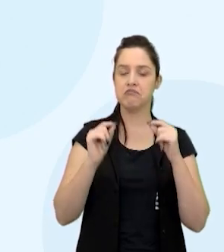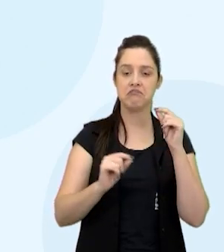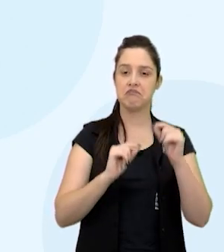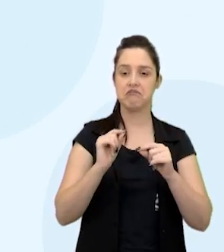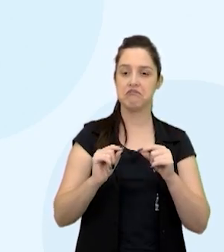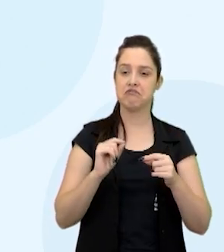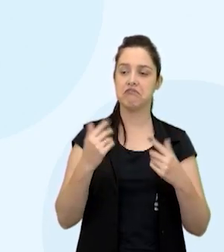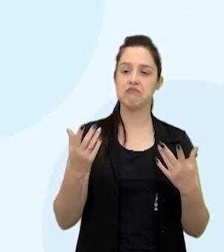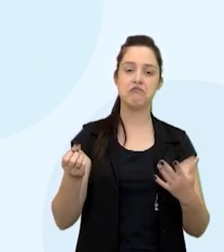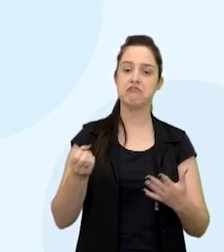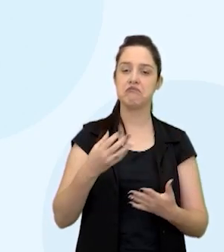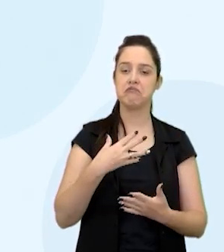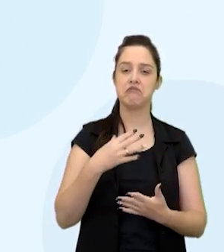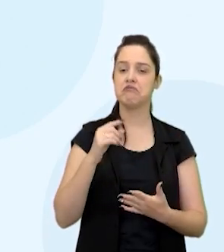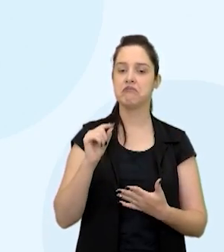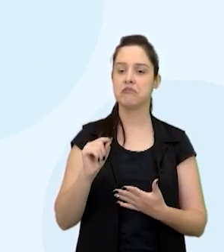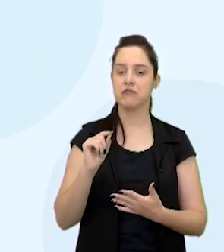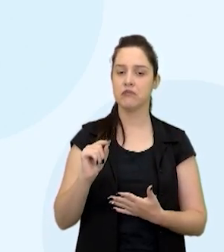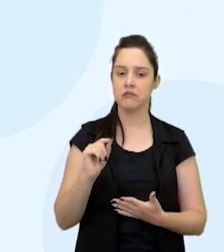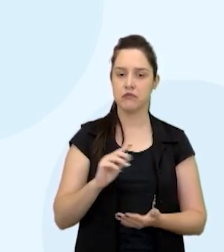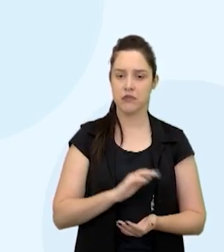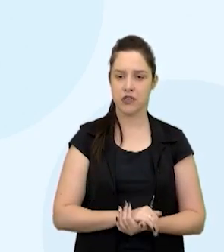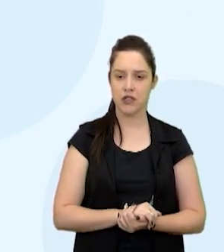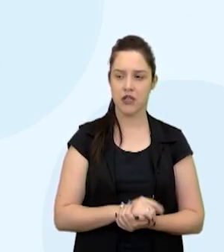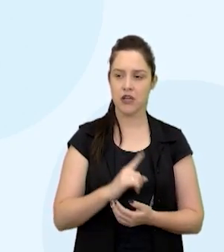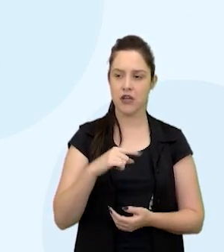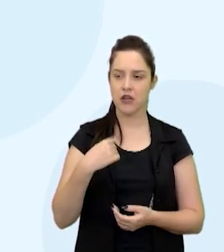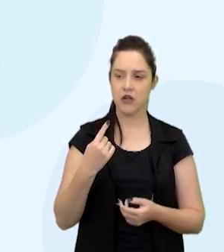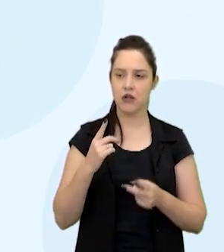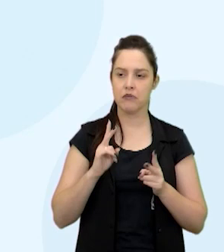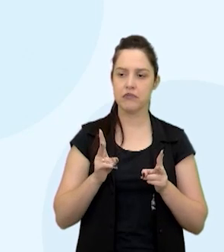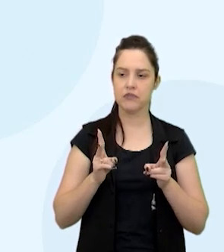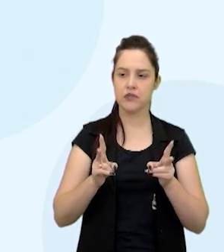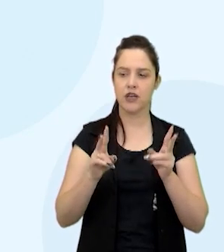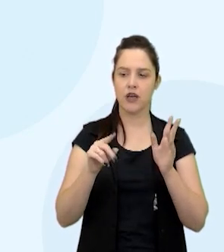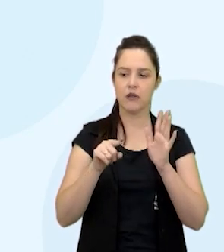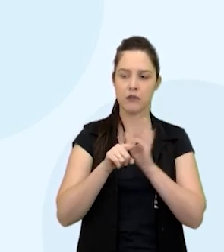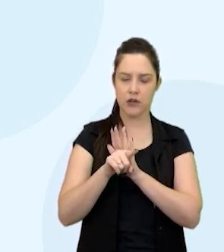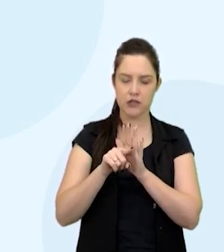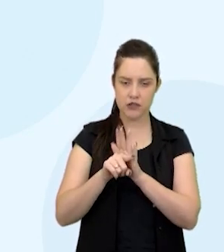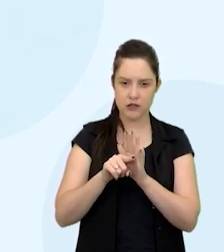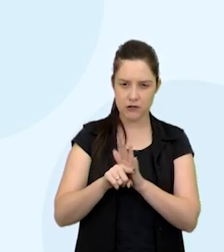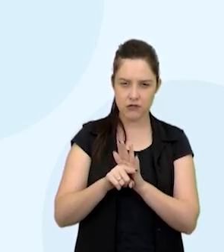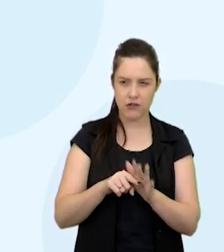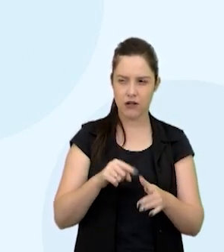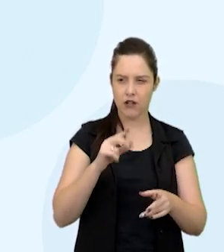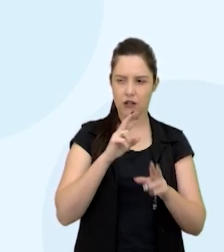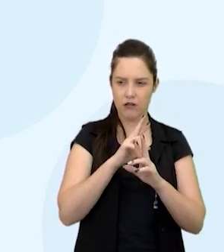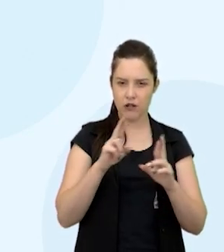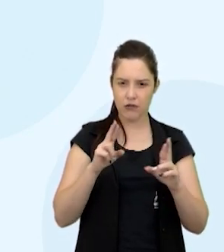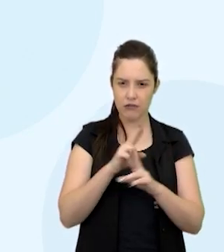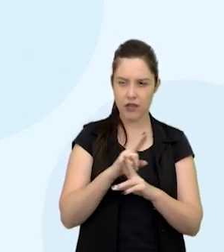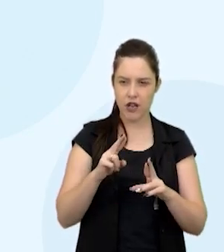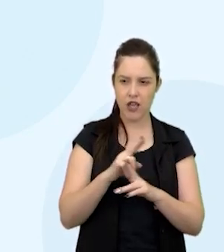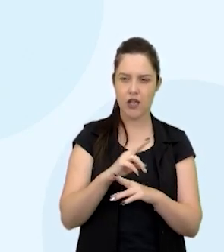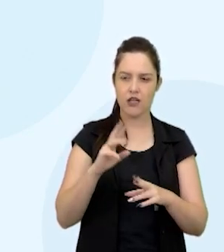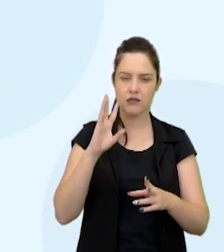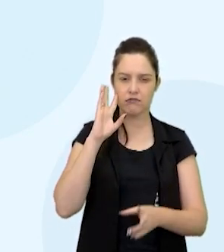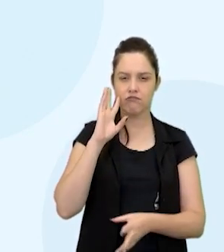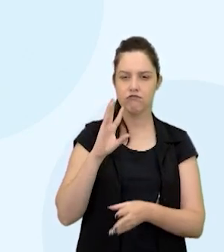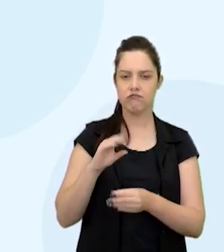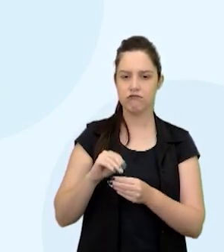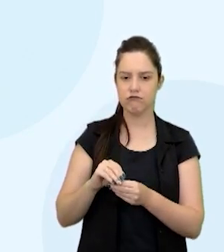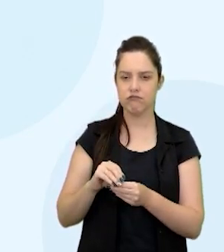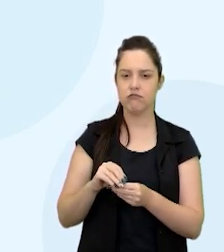Então a gente tem que sempre investigar, buscar as referências para que a gente comece a compreender. Naquele primeiro momento, nas duas primeiras obras,